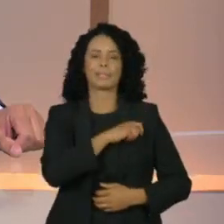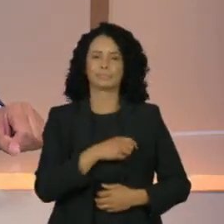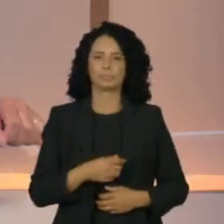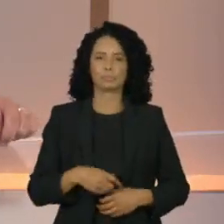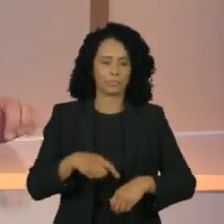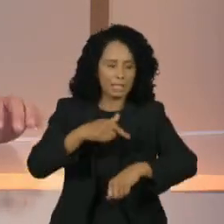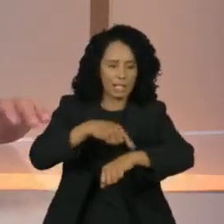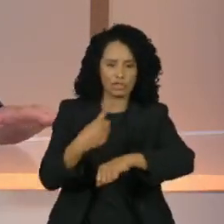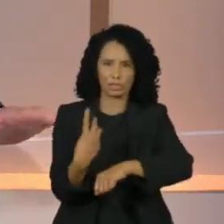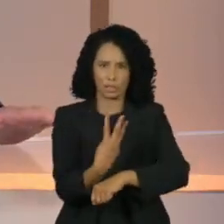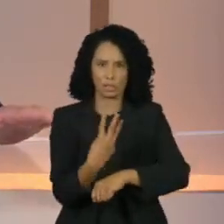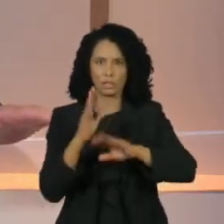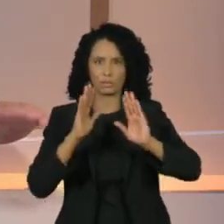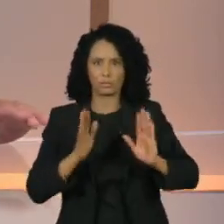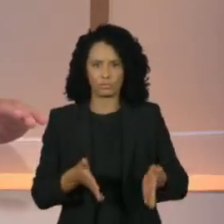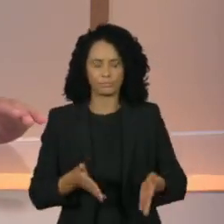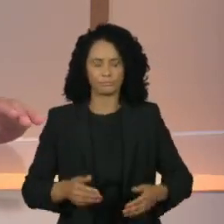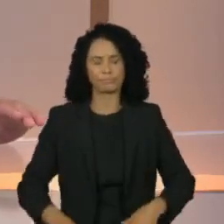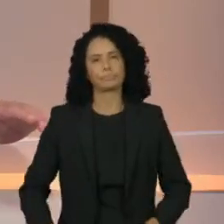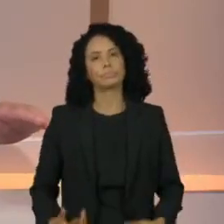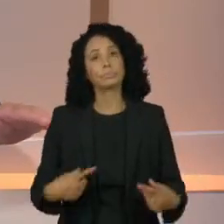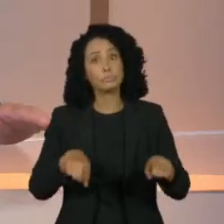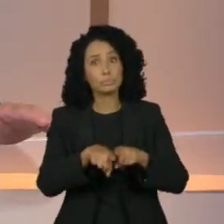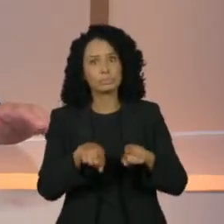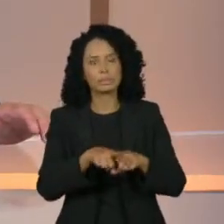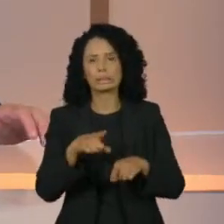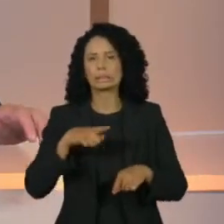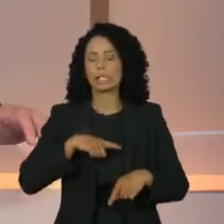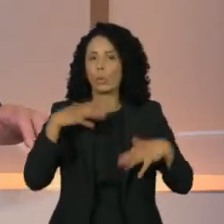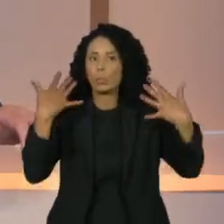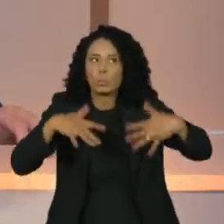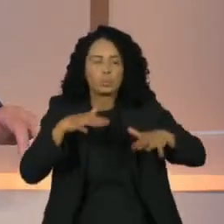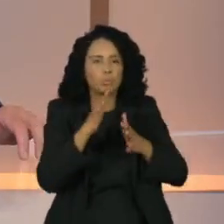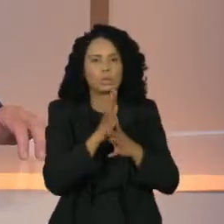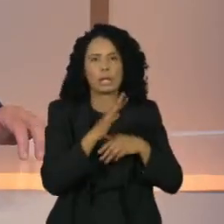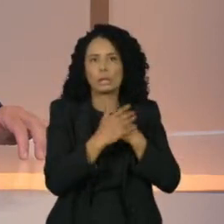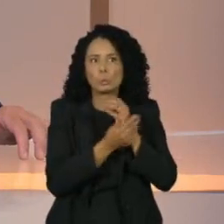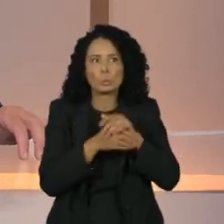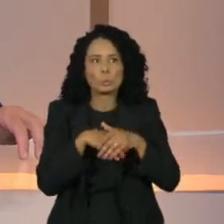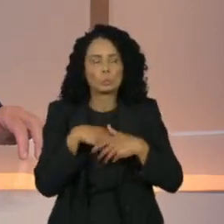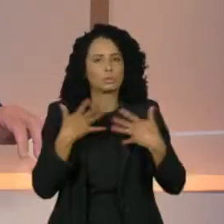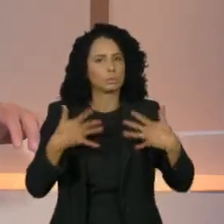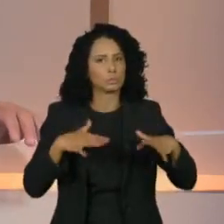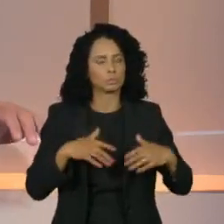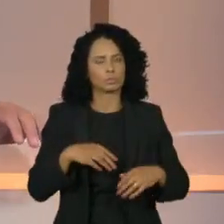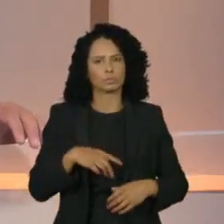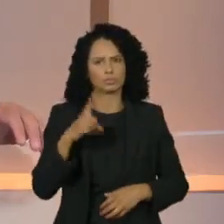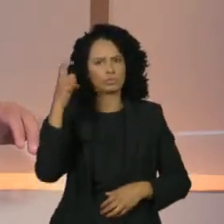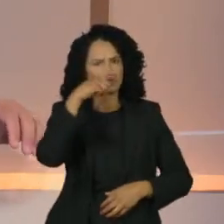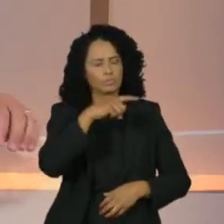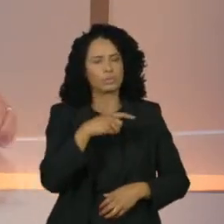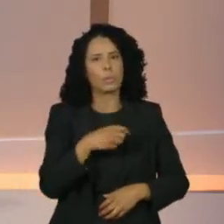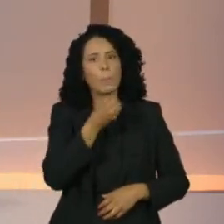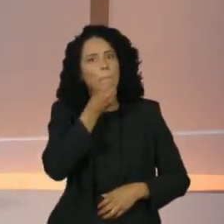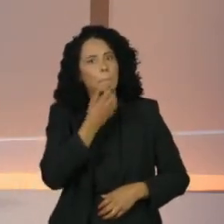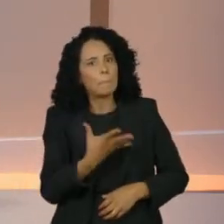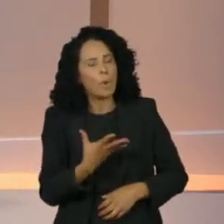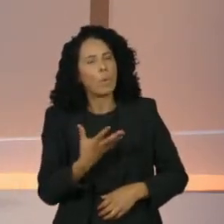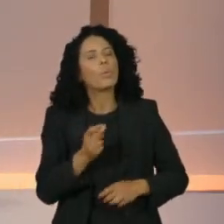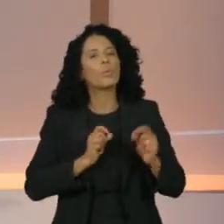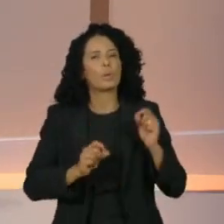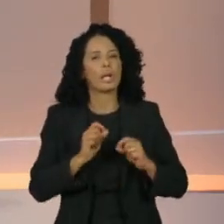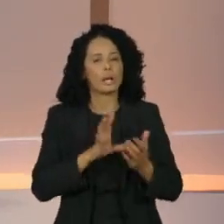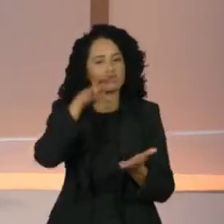O funcionamento do cérebro é um dos maiores mistérios da humanidade. E uma das características mais fascinantes do órgão é